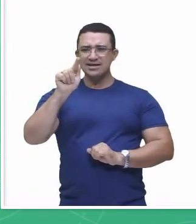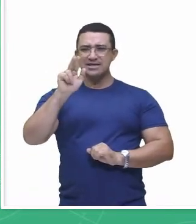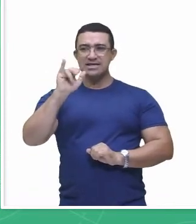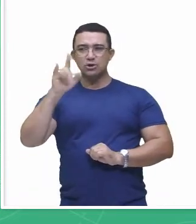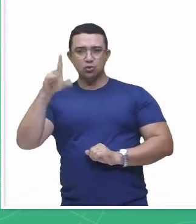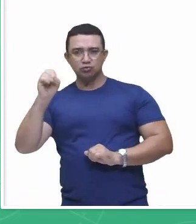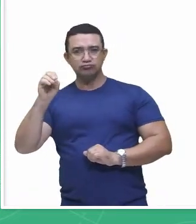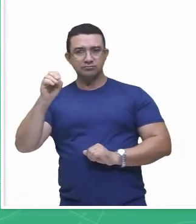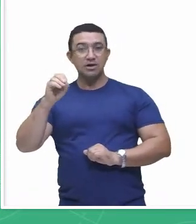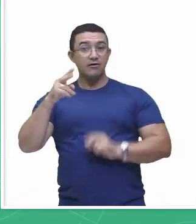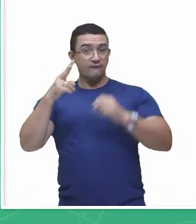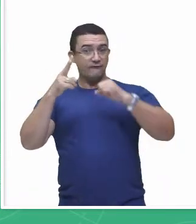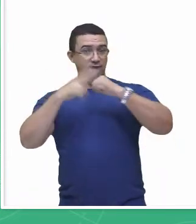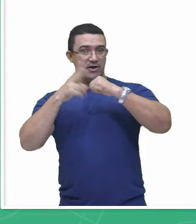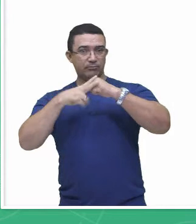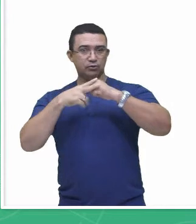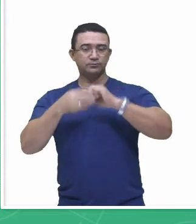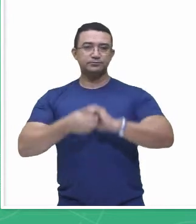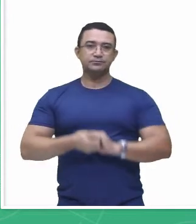seguinte, seguindo.